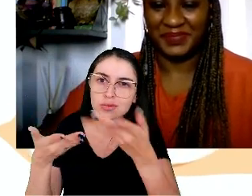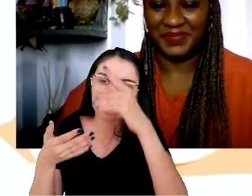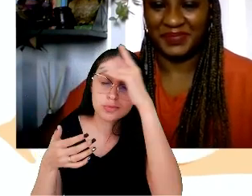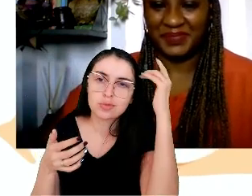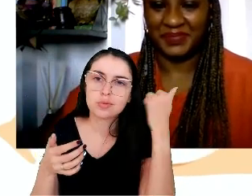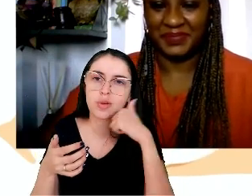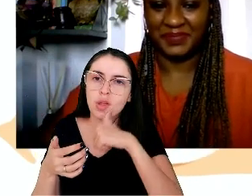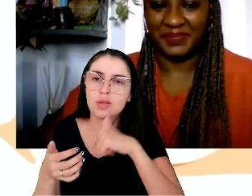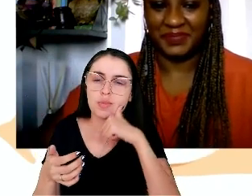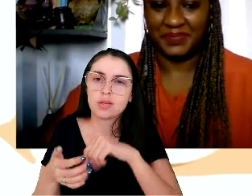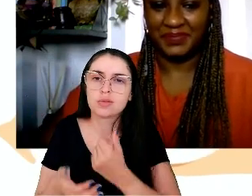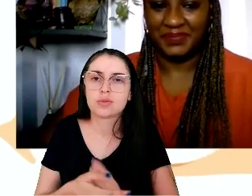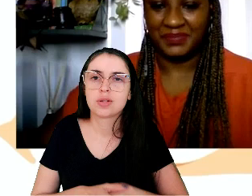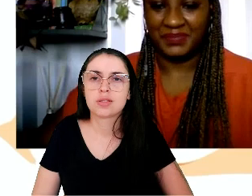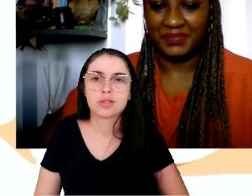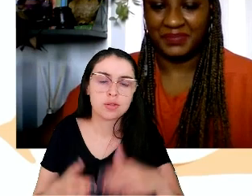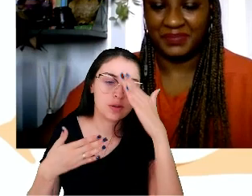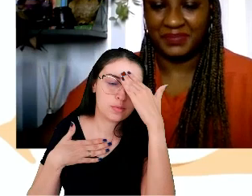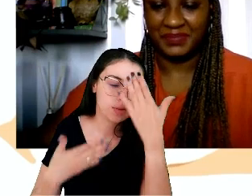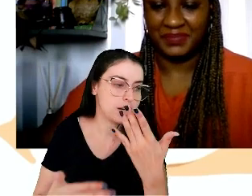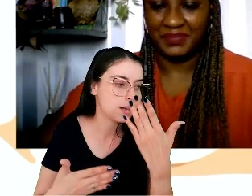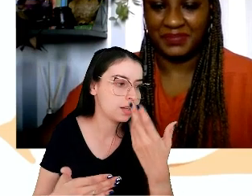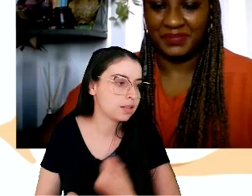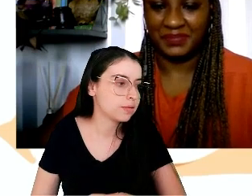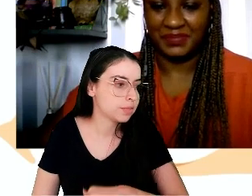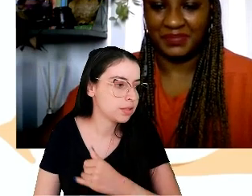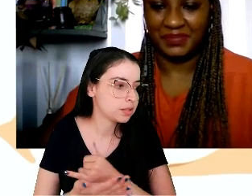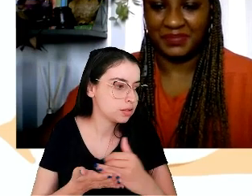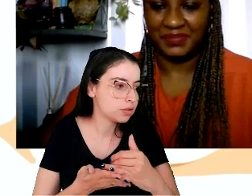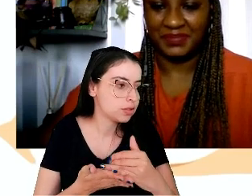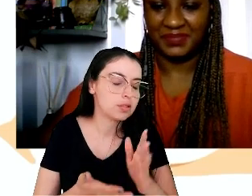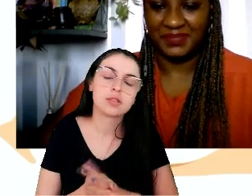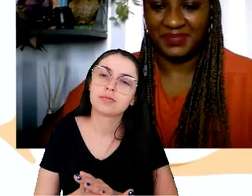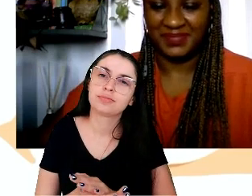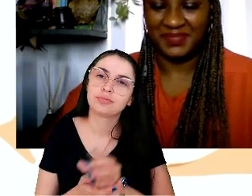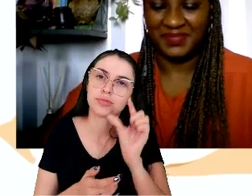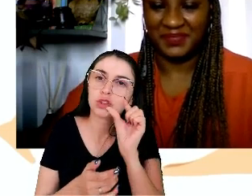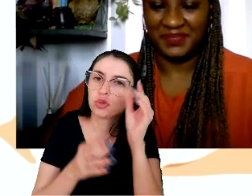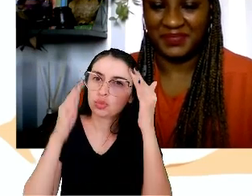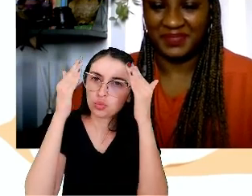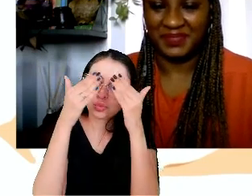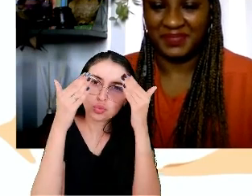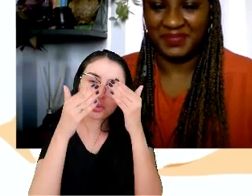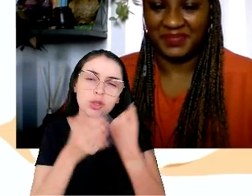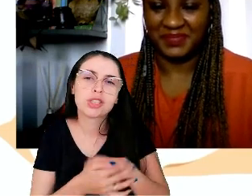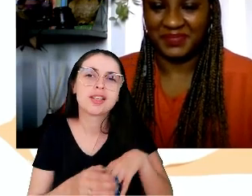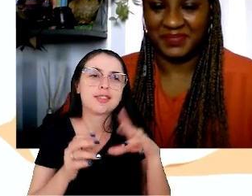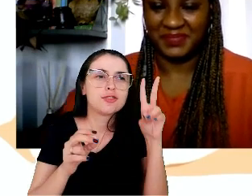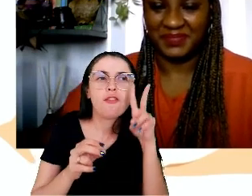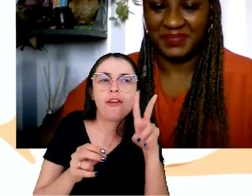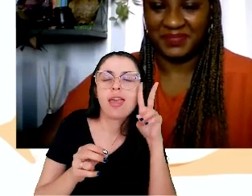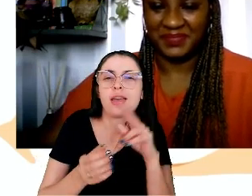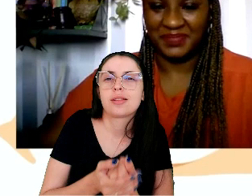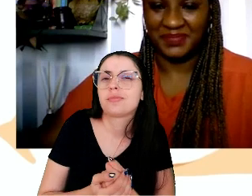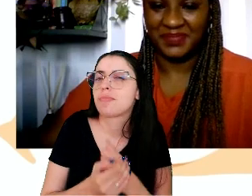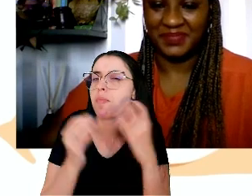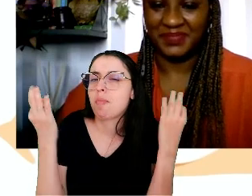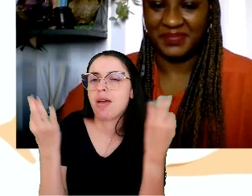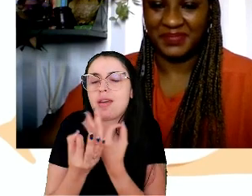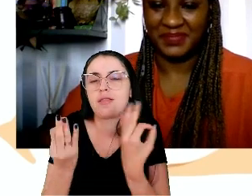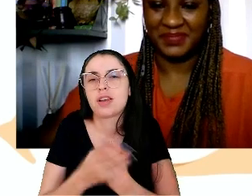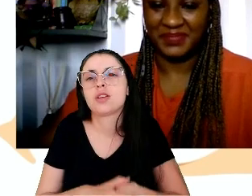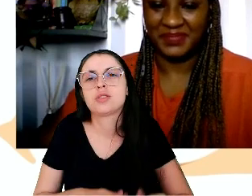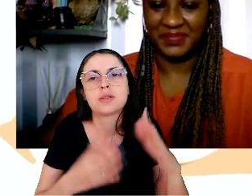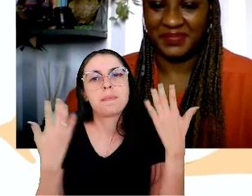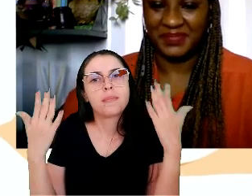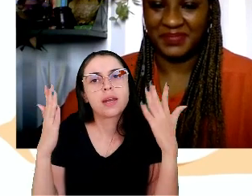Rita, obrigada pela condução. Estava aqui escondidinha assistindo, foi maravilhoso. Parabéns,